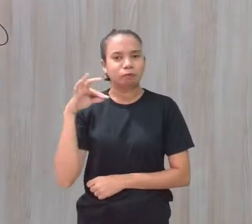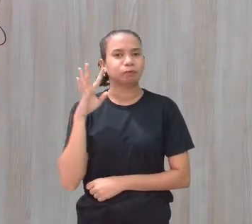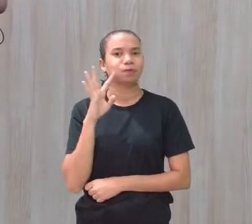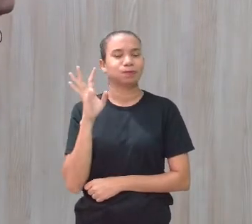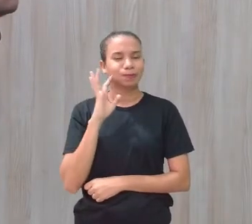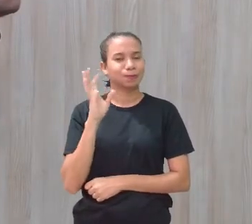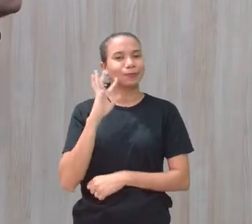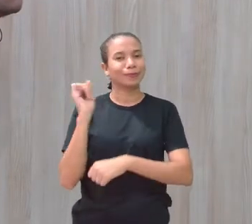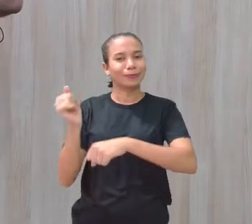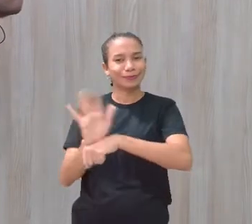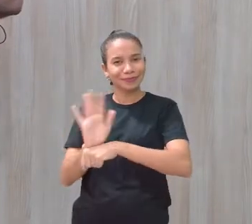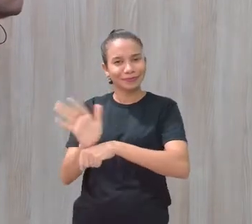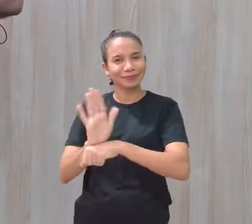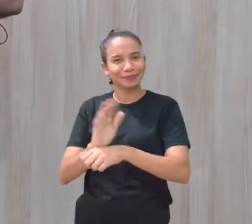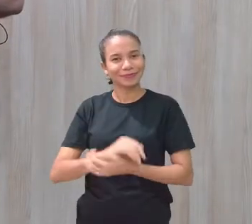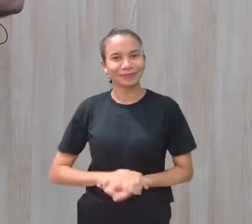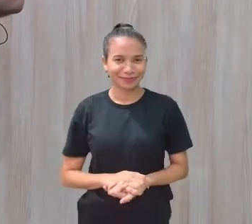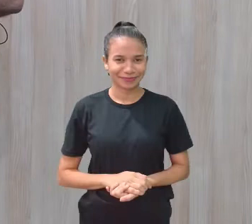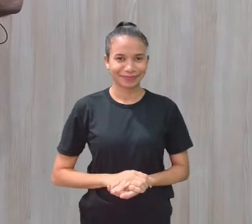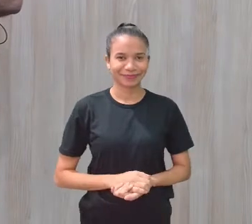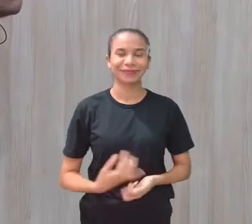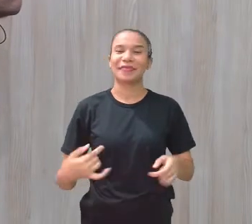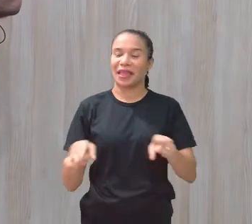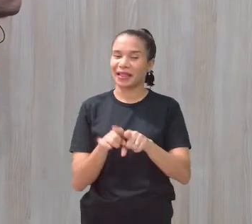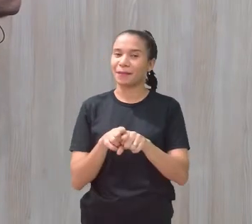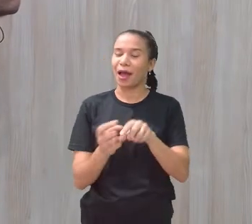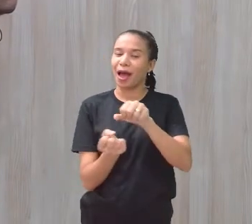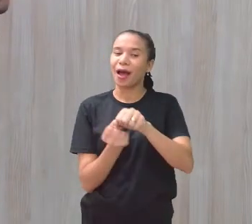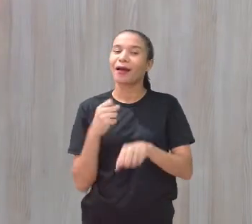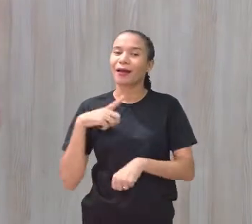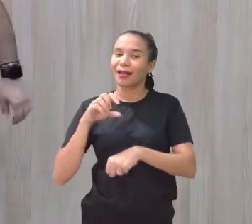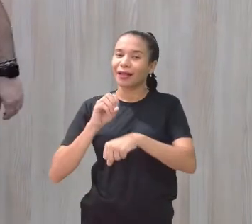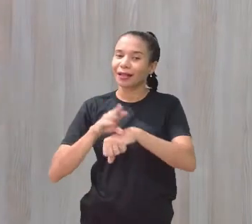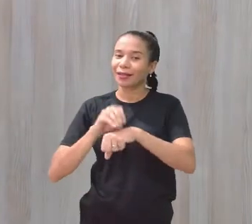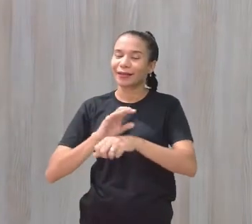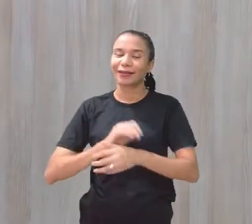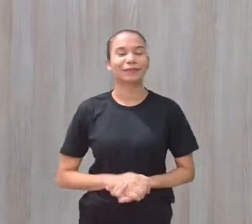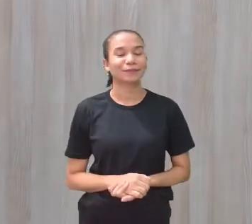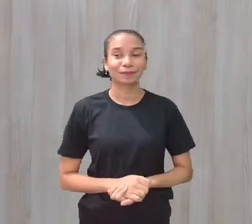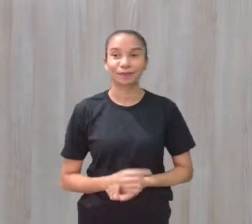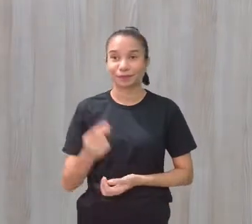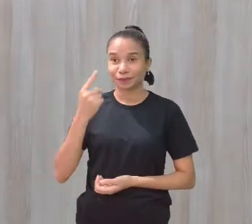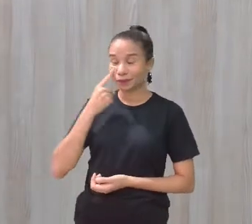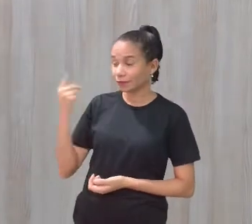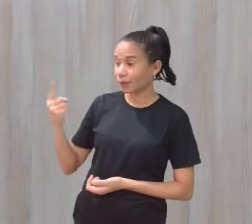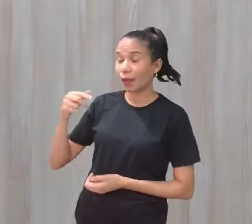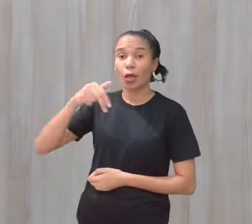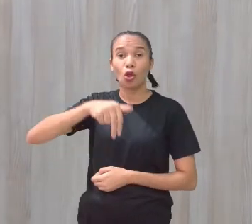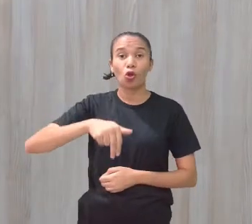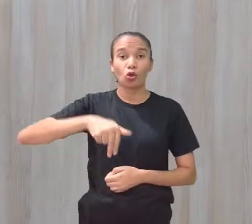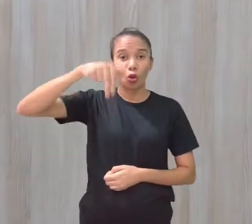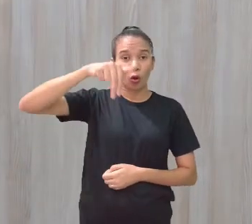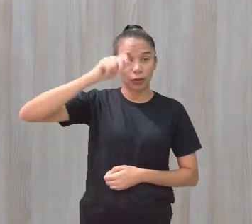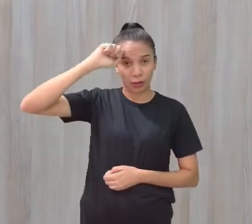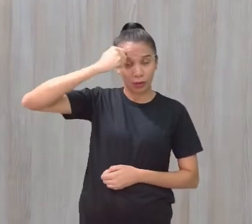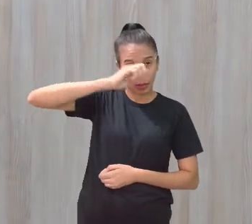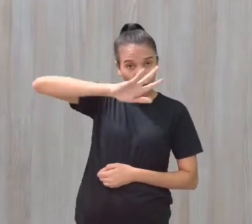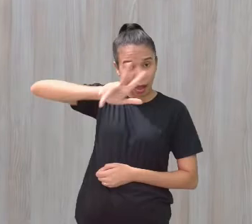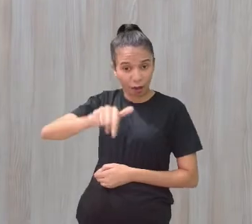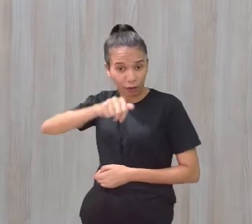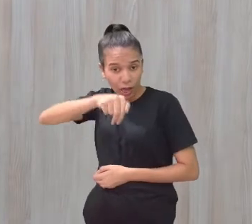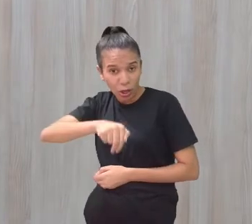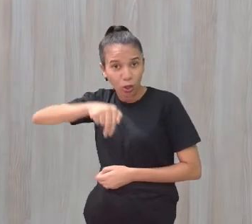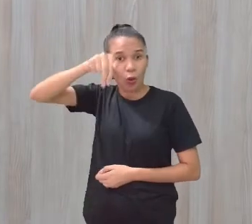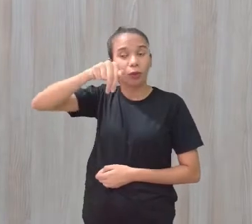legal. Aí fica a recomendação aí. Então, veja, essa região norte do Saara, né,